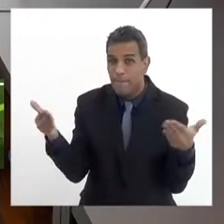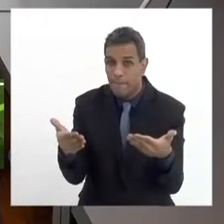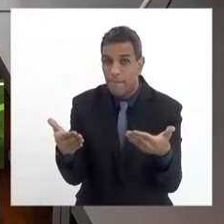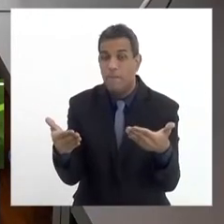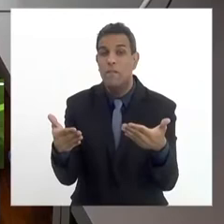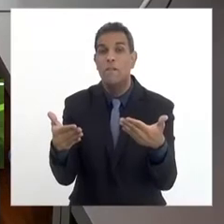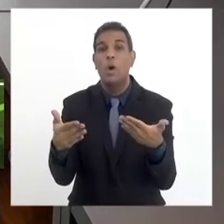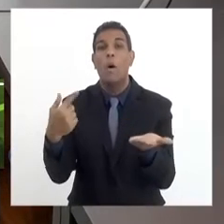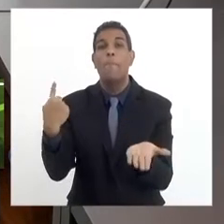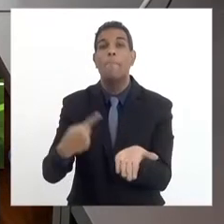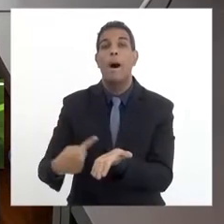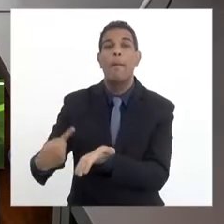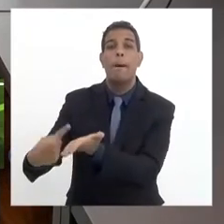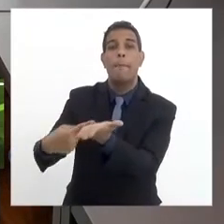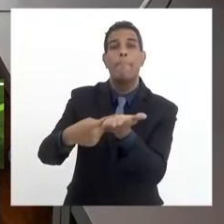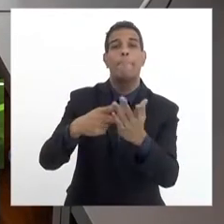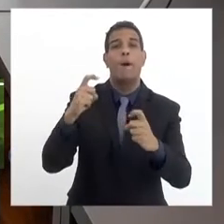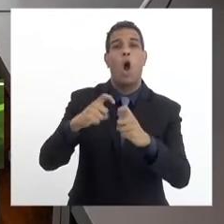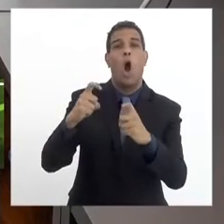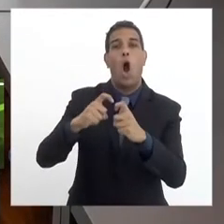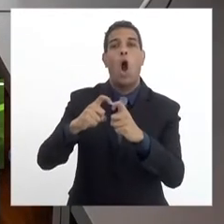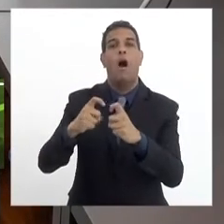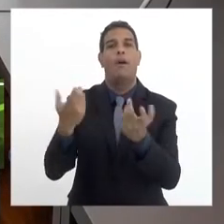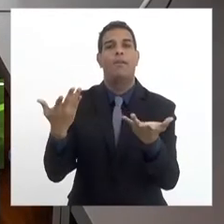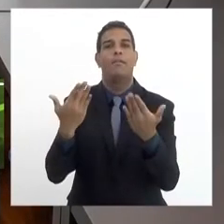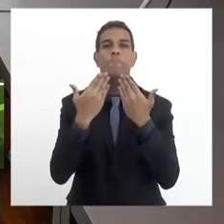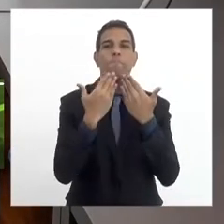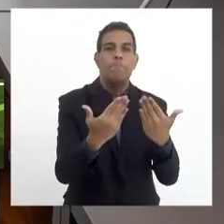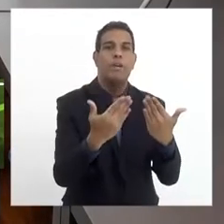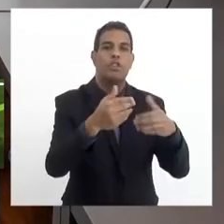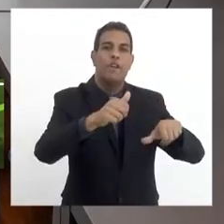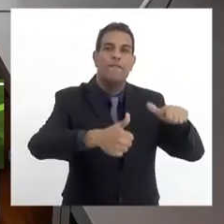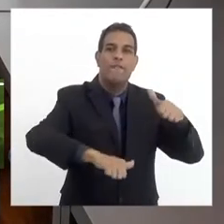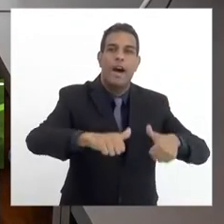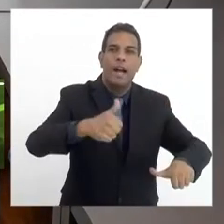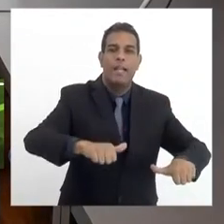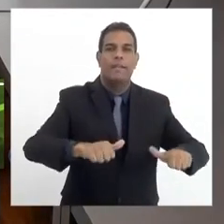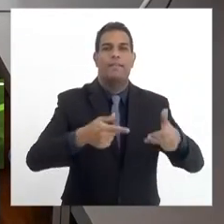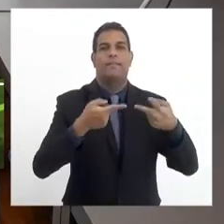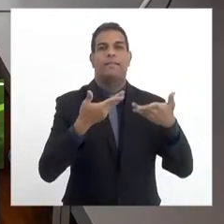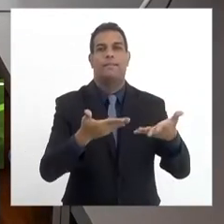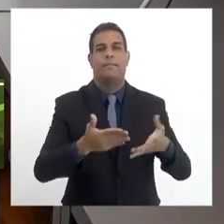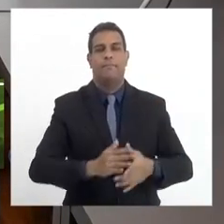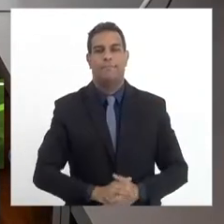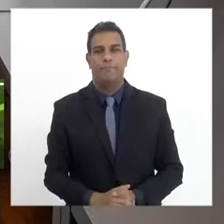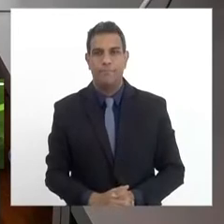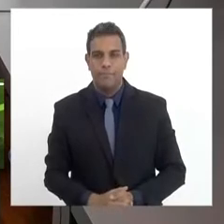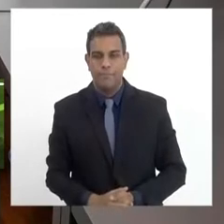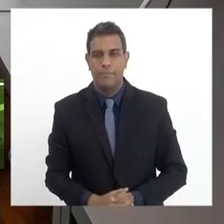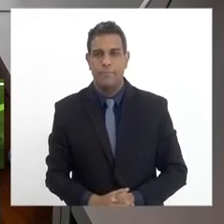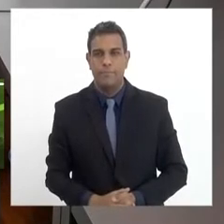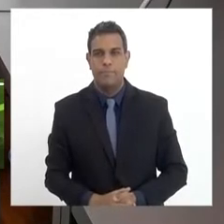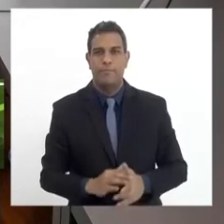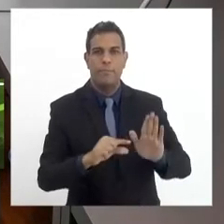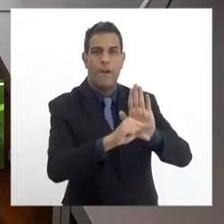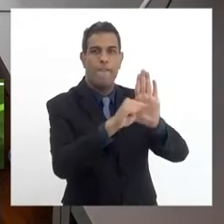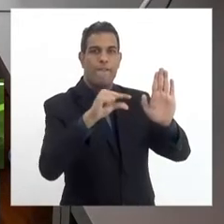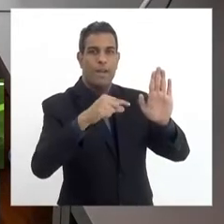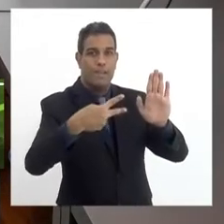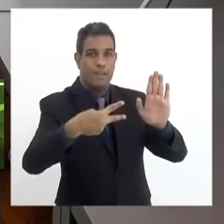de consulta. Eu vou fazer uma análise melhor, então eu estou pedindo vistas aqui ao 25. Retirando de pauta.